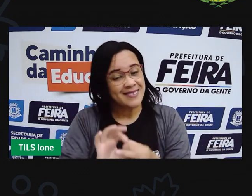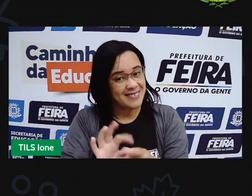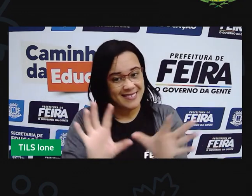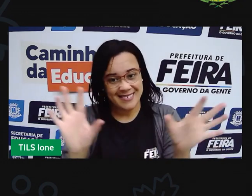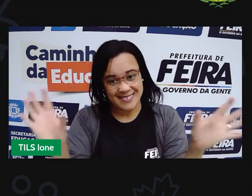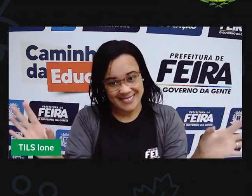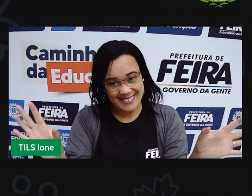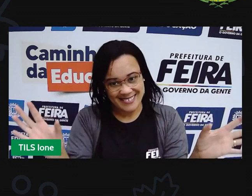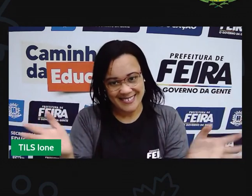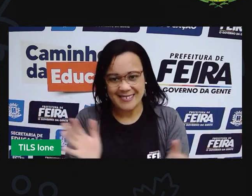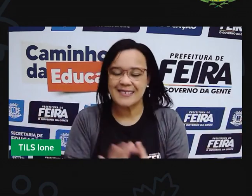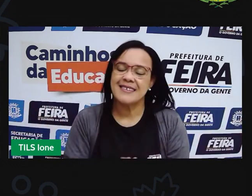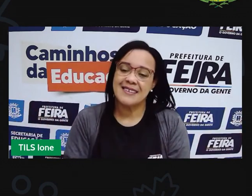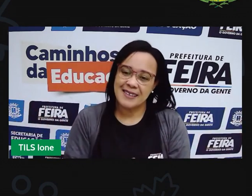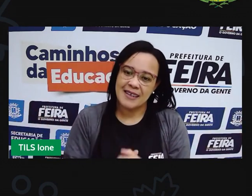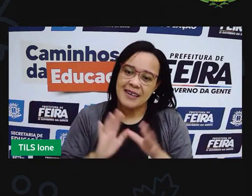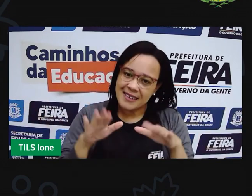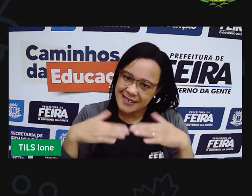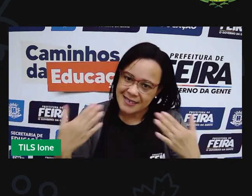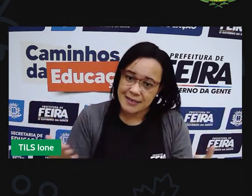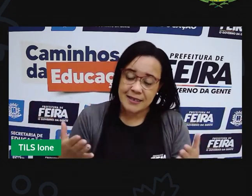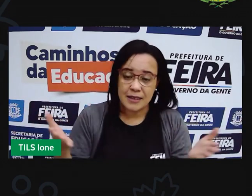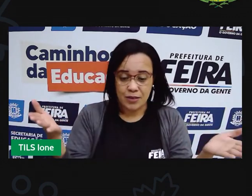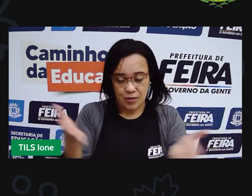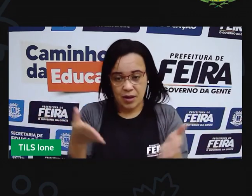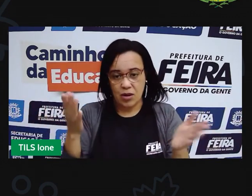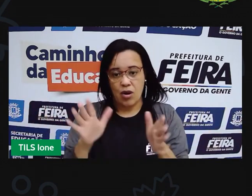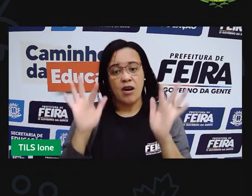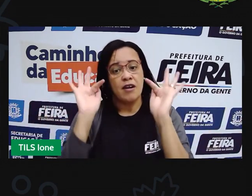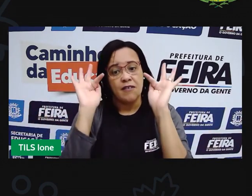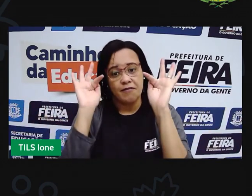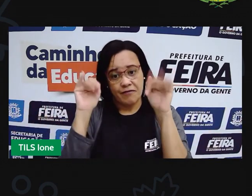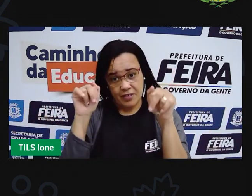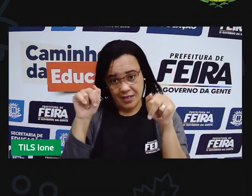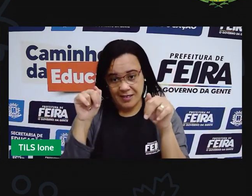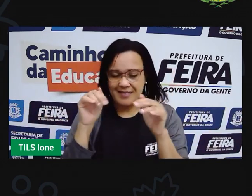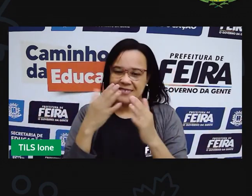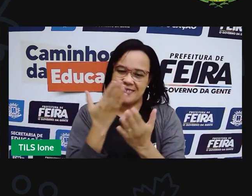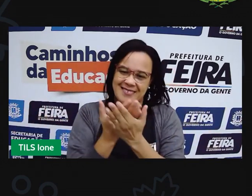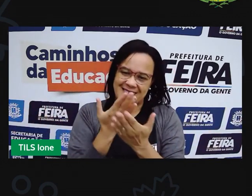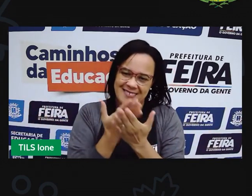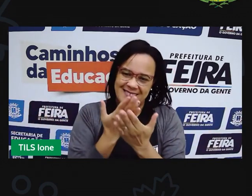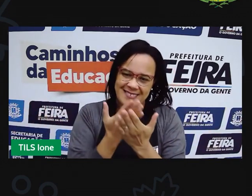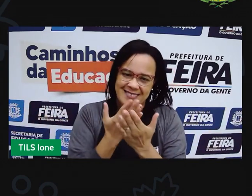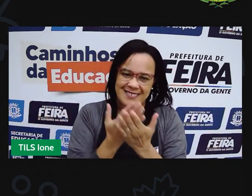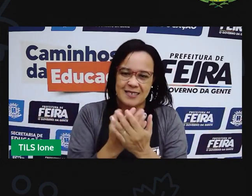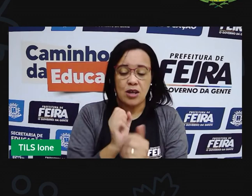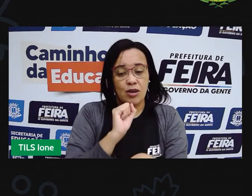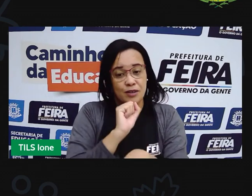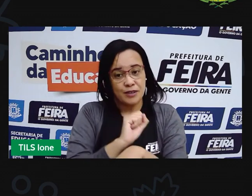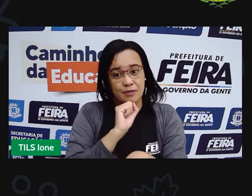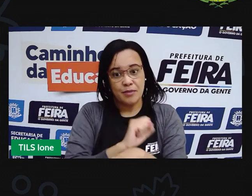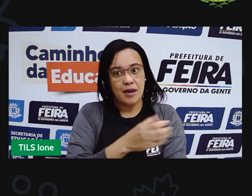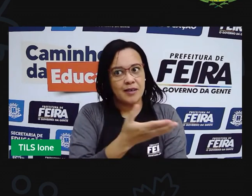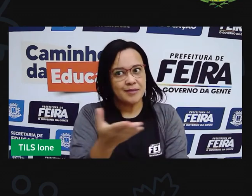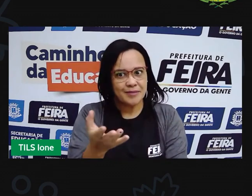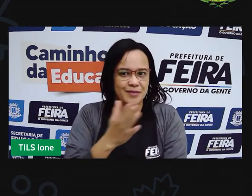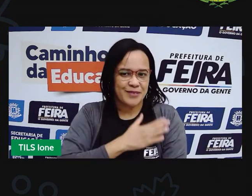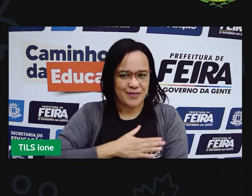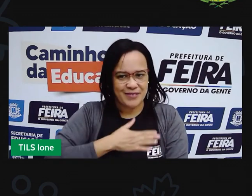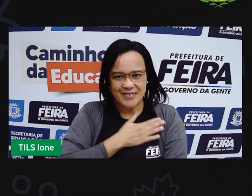Então, criançada, agora a gente está chegando ao final da nossa aula. Espero que você tenha aprendido